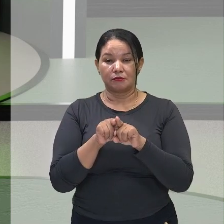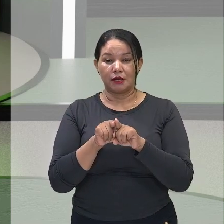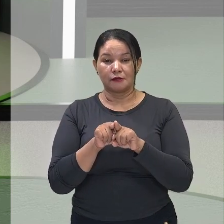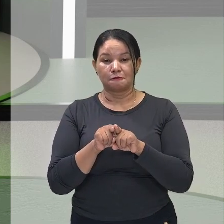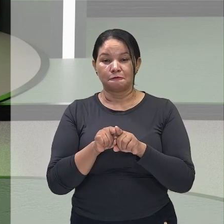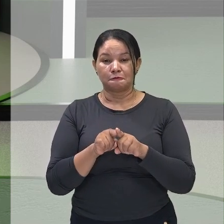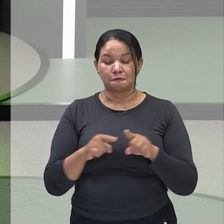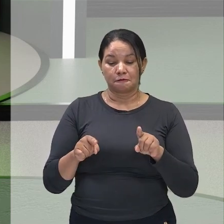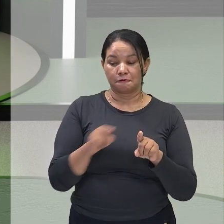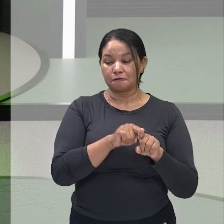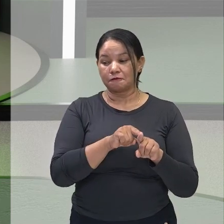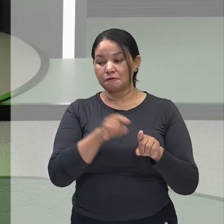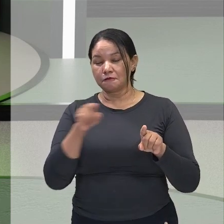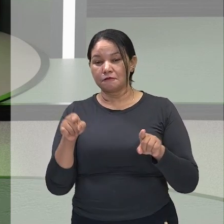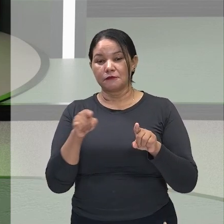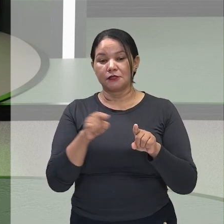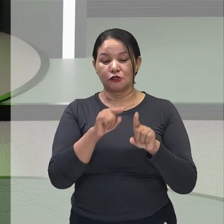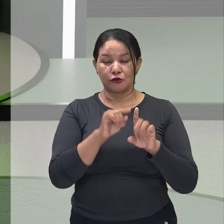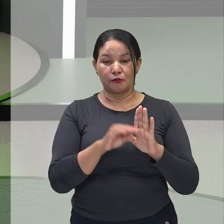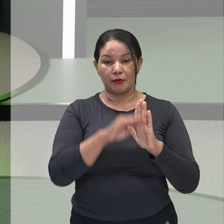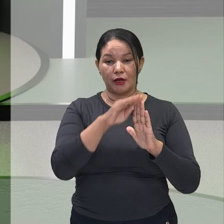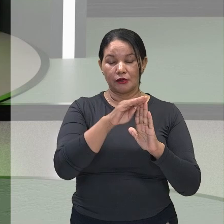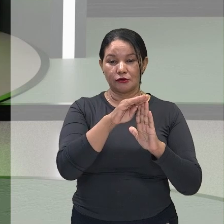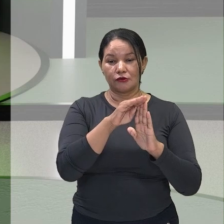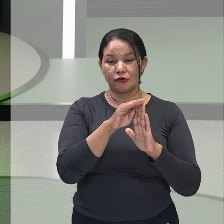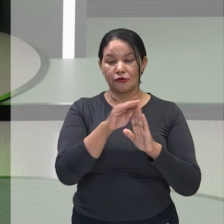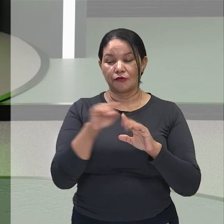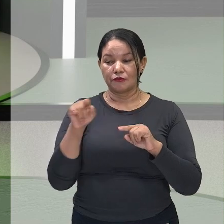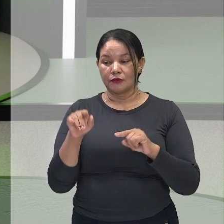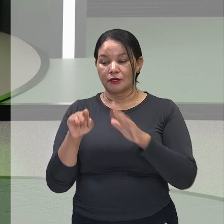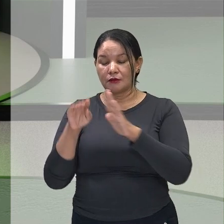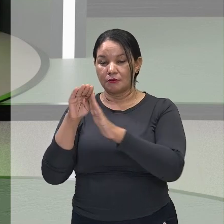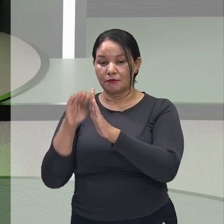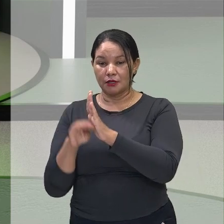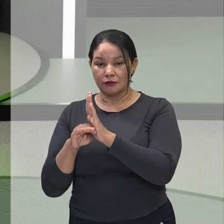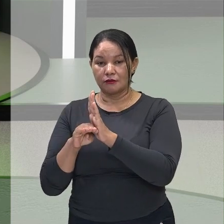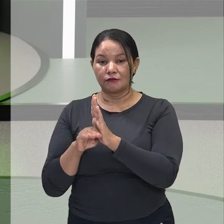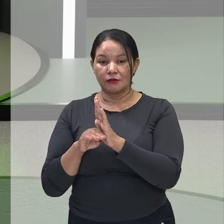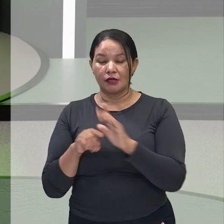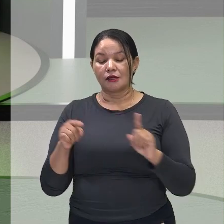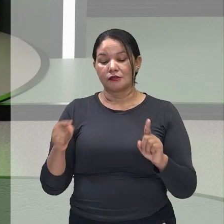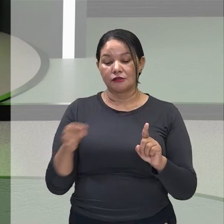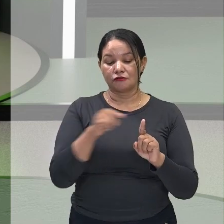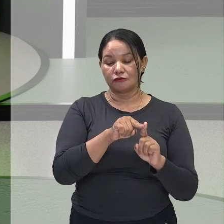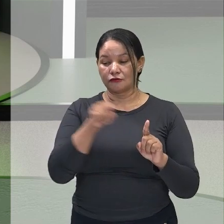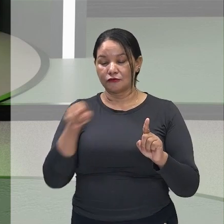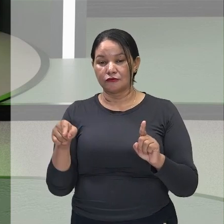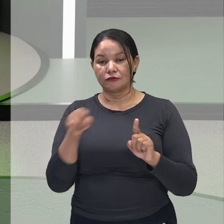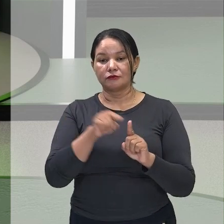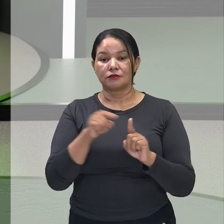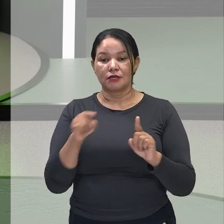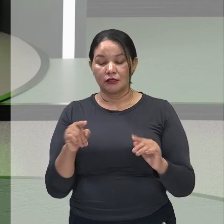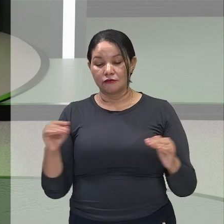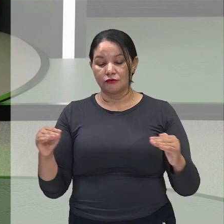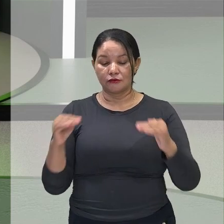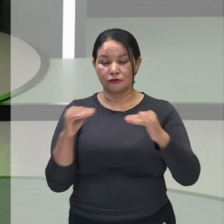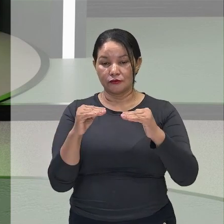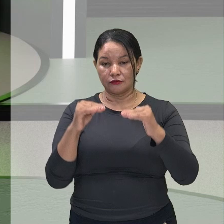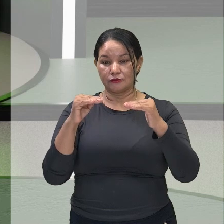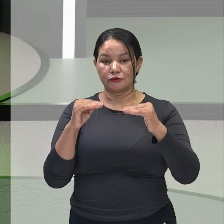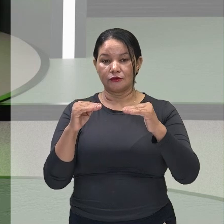de maior temperatura para o corpo de menor temperatura, até que se estabeleça